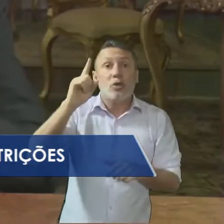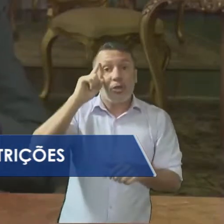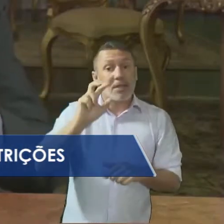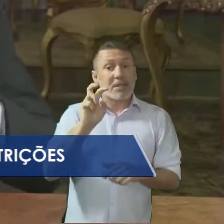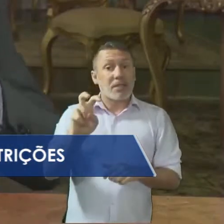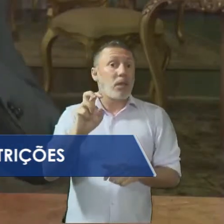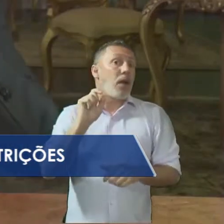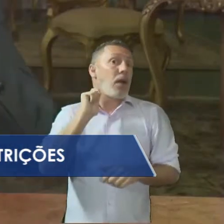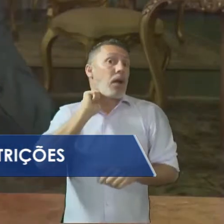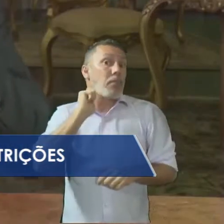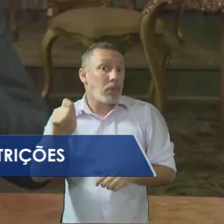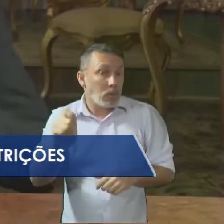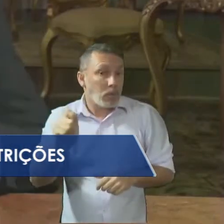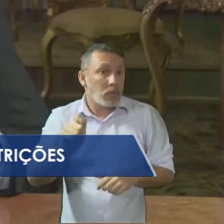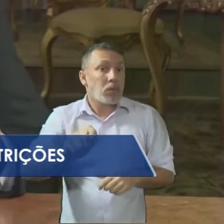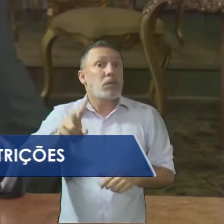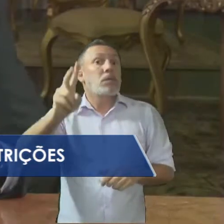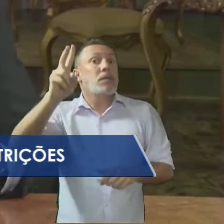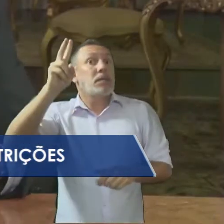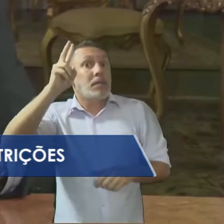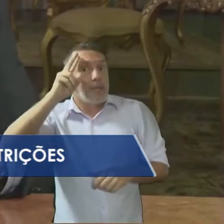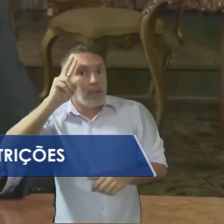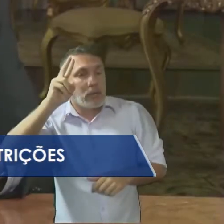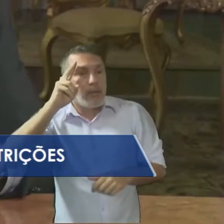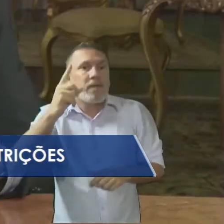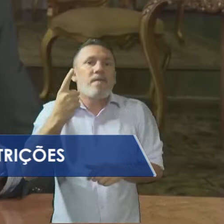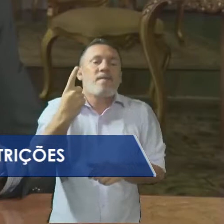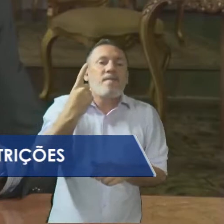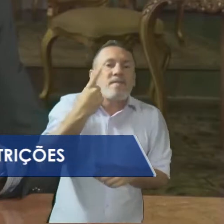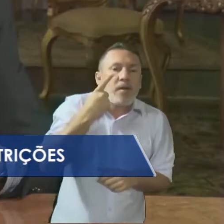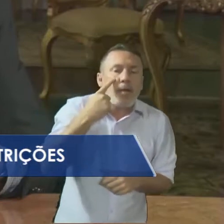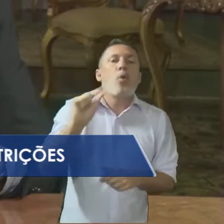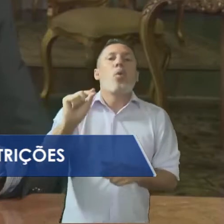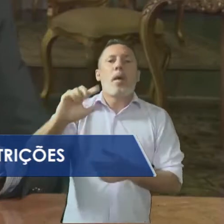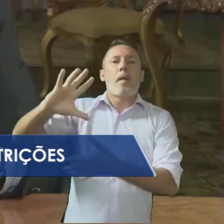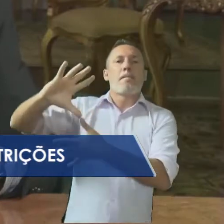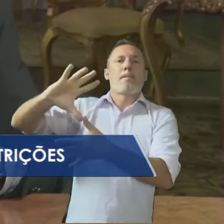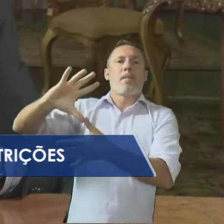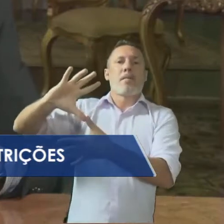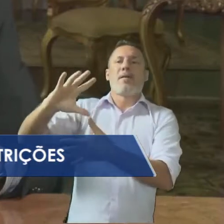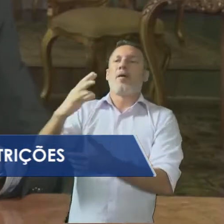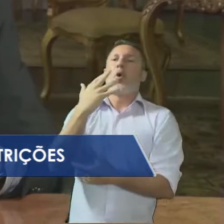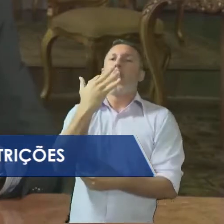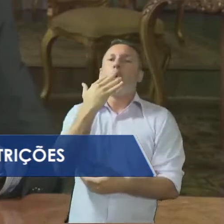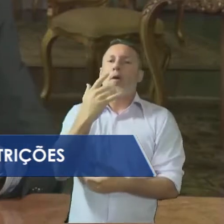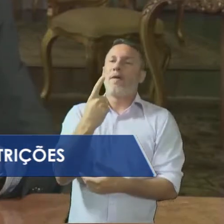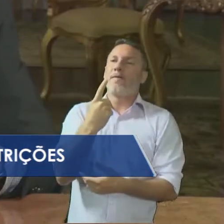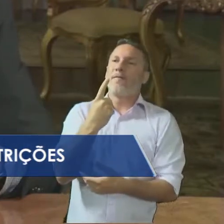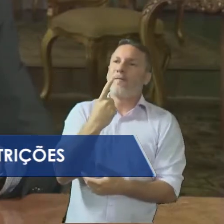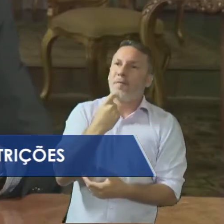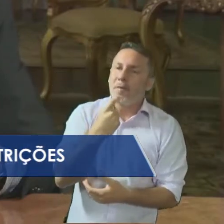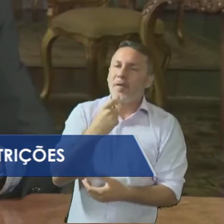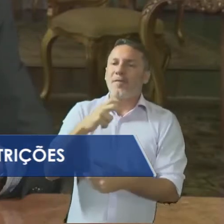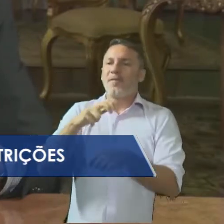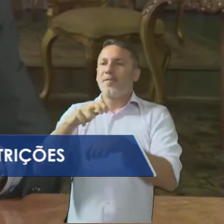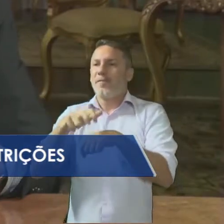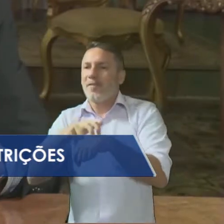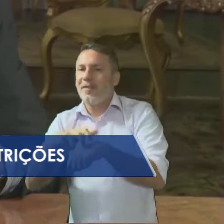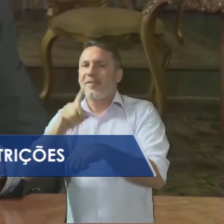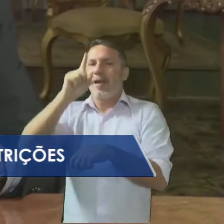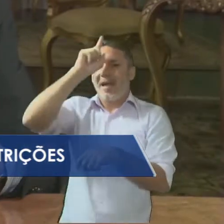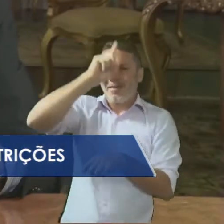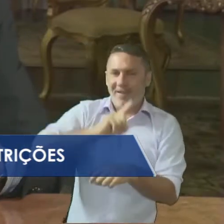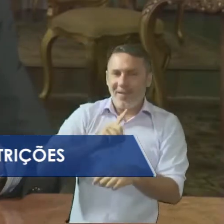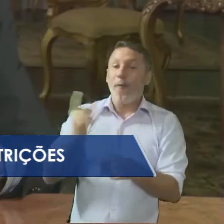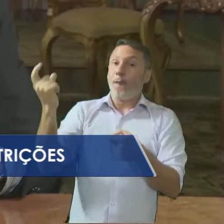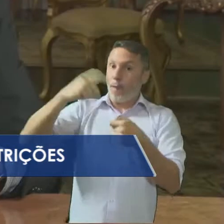segunda-feira a gente volta a nossa nossa gestão pela Matriz de risco classificando os municípios em risco baixo risco moderado